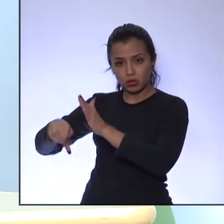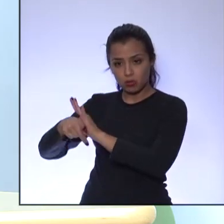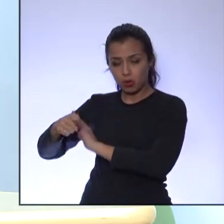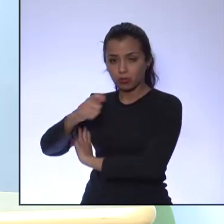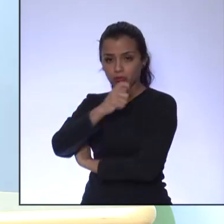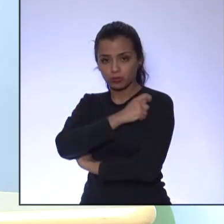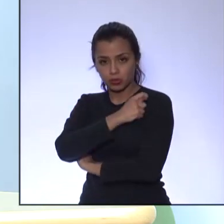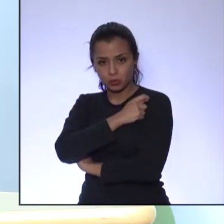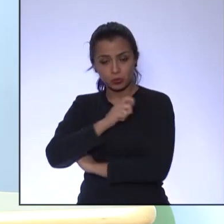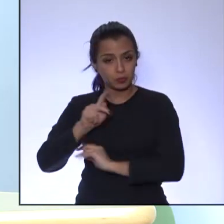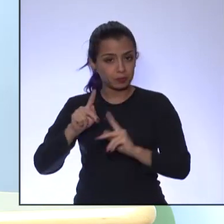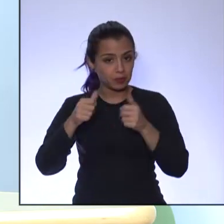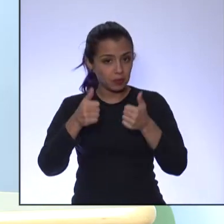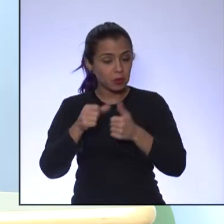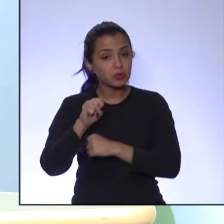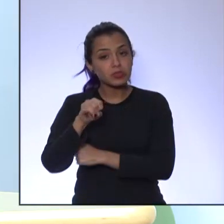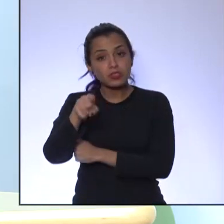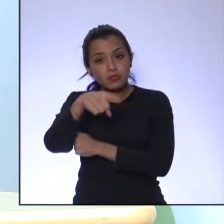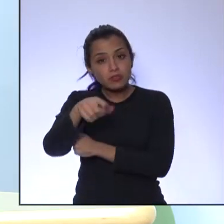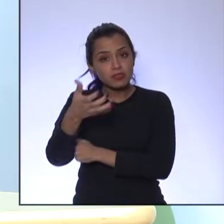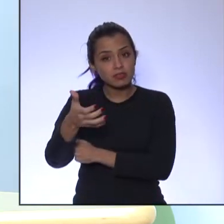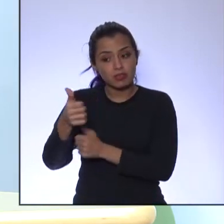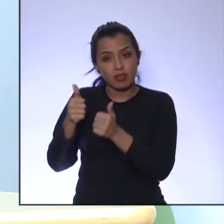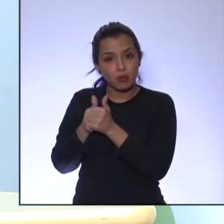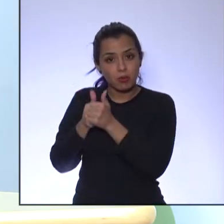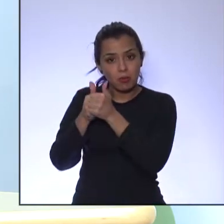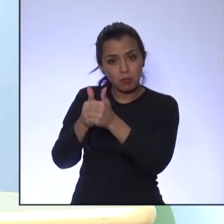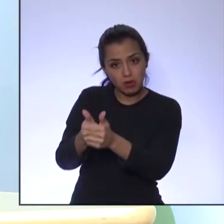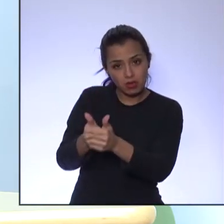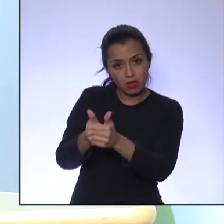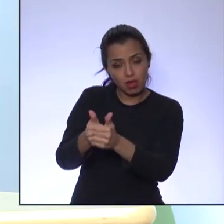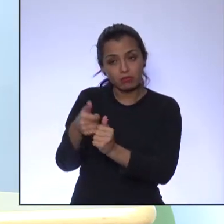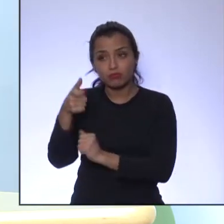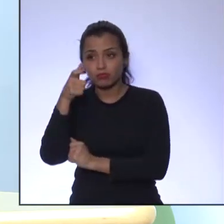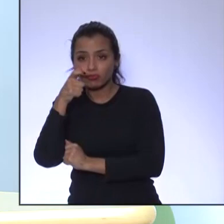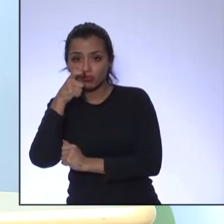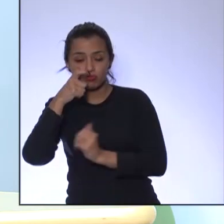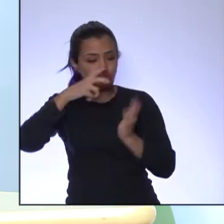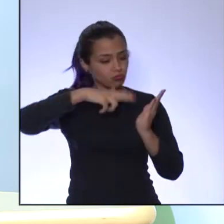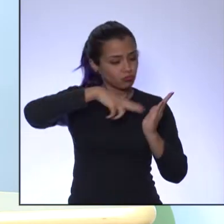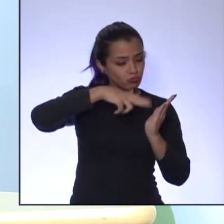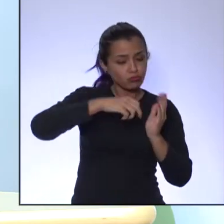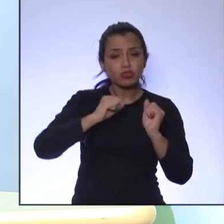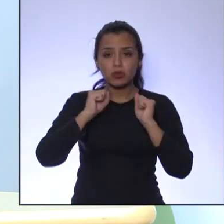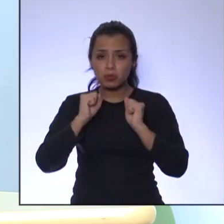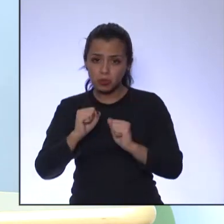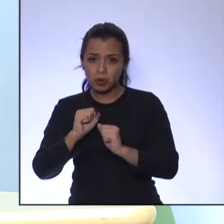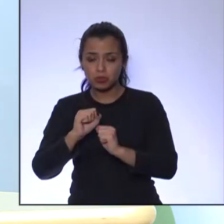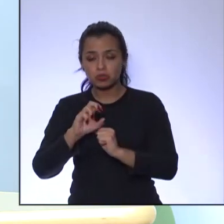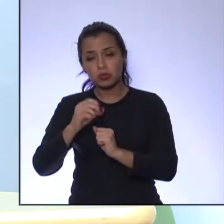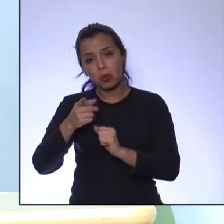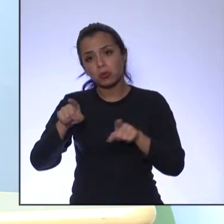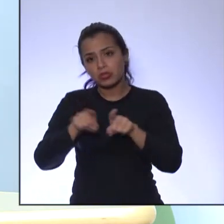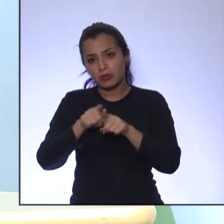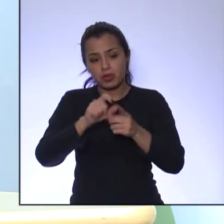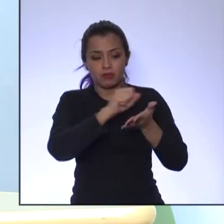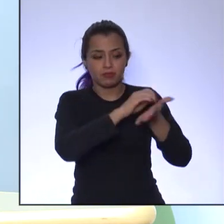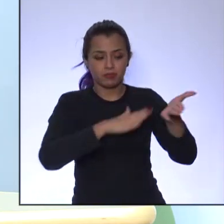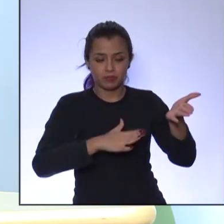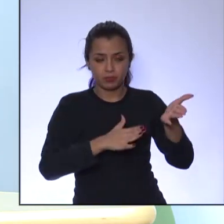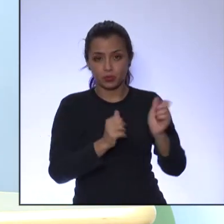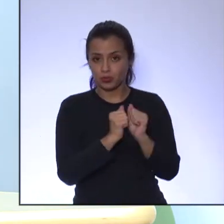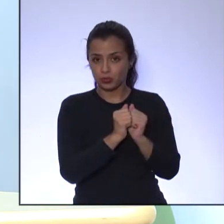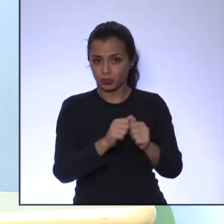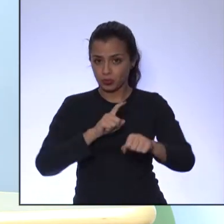quiser acompanhar essa aula, pode também, após a aula, fazer os exercícios ou durante, tá ok?